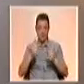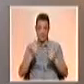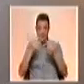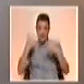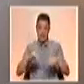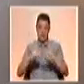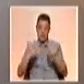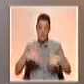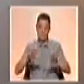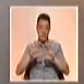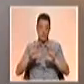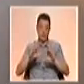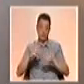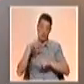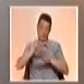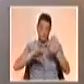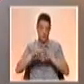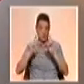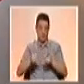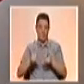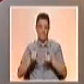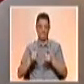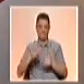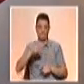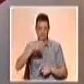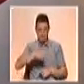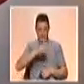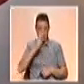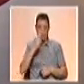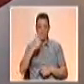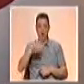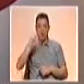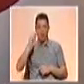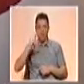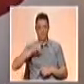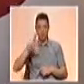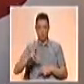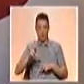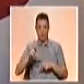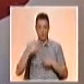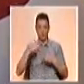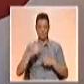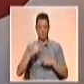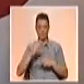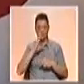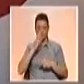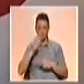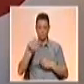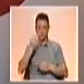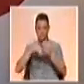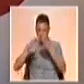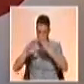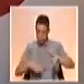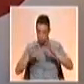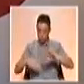por ser as mais usadas. Uhum. Paula, em Portugal, tal como a forma como produzimos os alimentos ou produzimos os